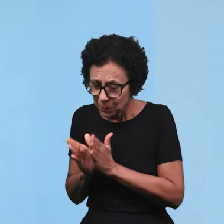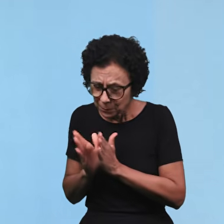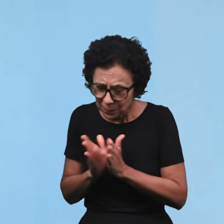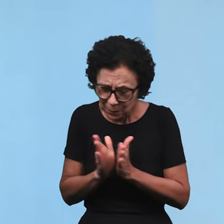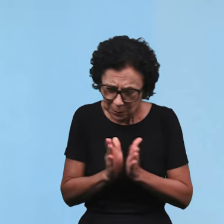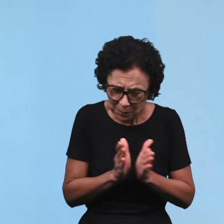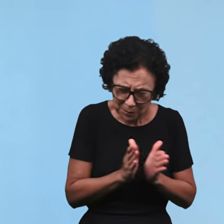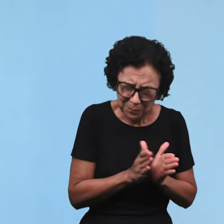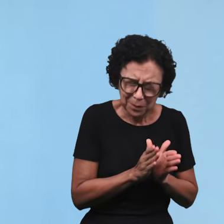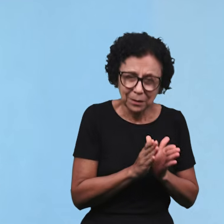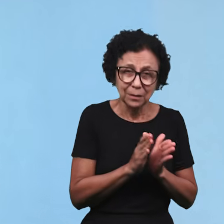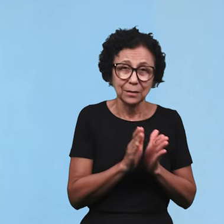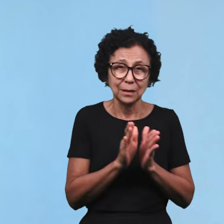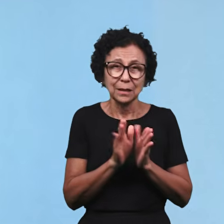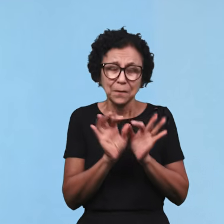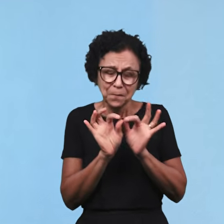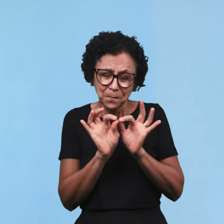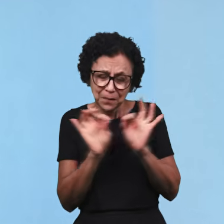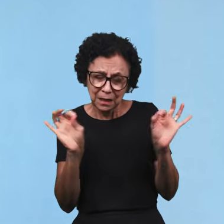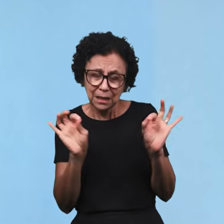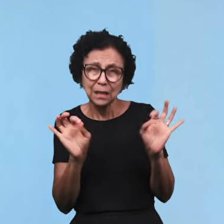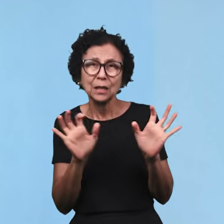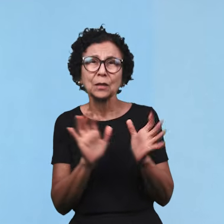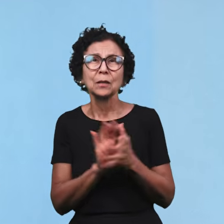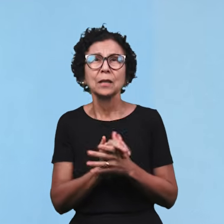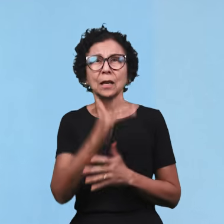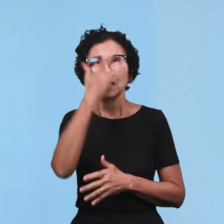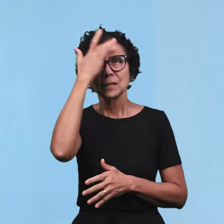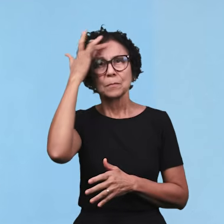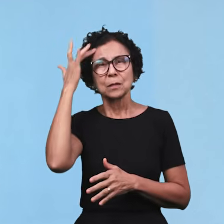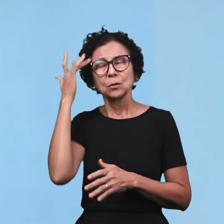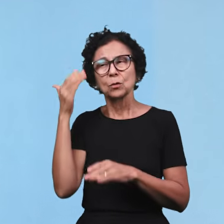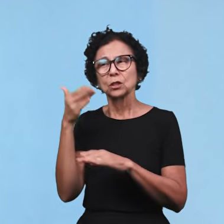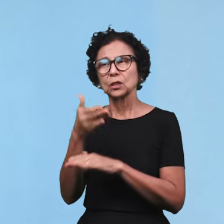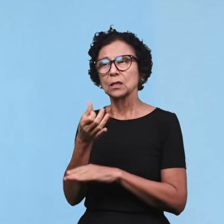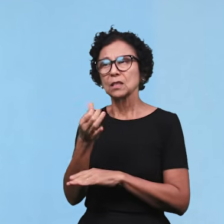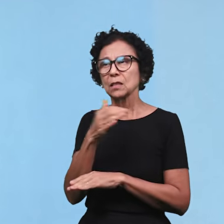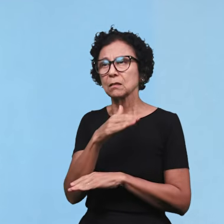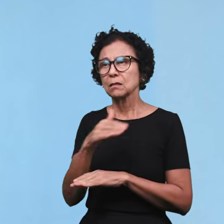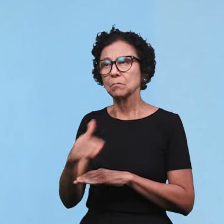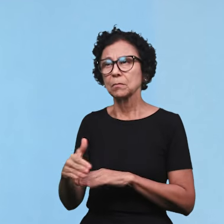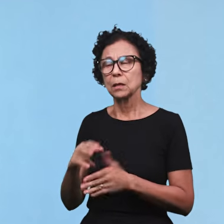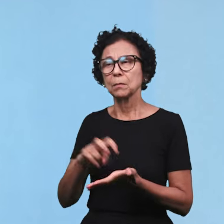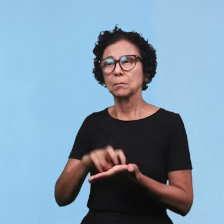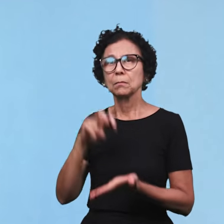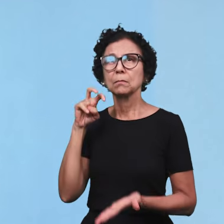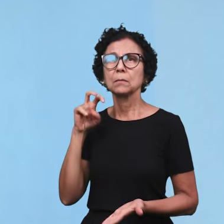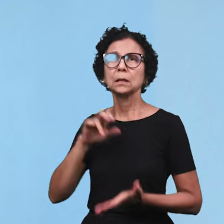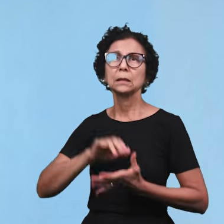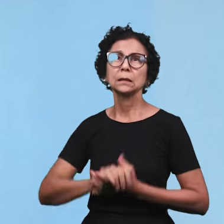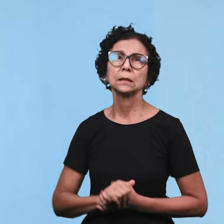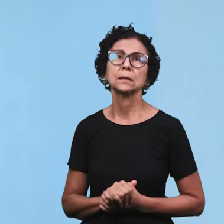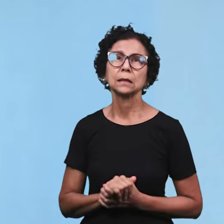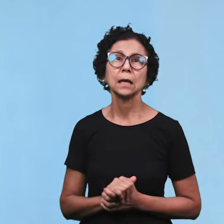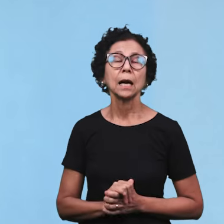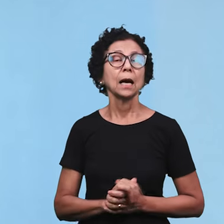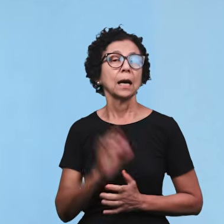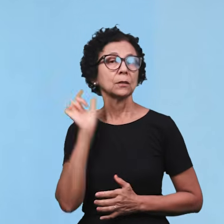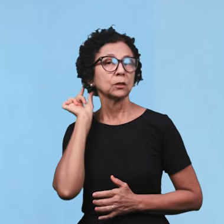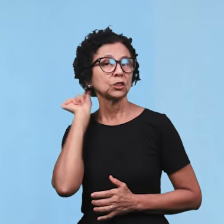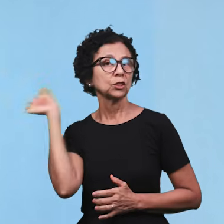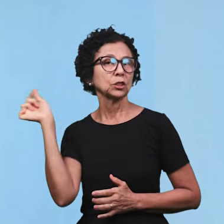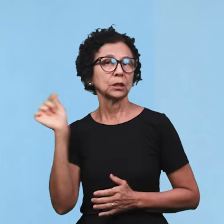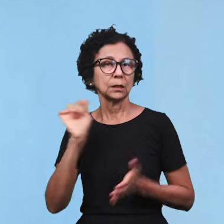gente não mede esforço. Então, eu oriento o paciente chegar, né, por volta de 6h30 da manhã, e o primeiro momento é o momento que a gente vai